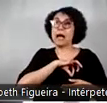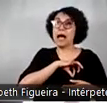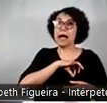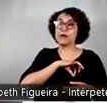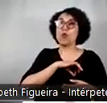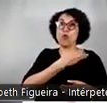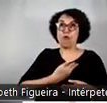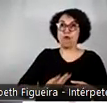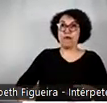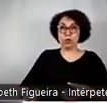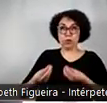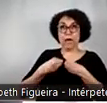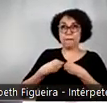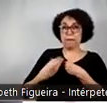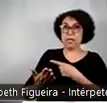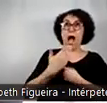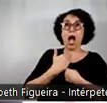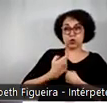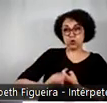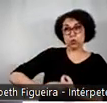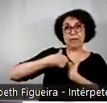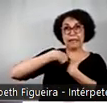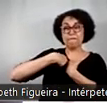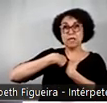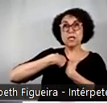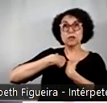o Estado tá recebendo ali